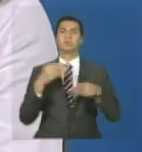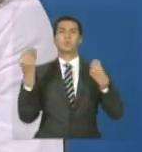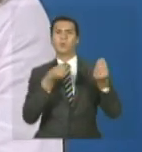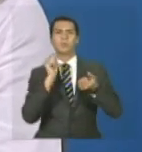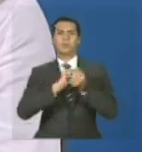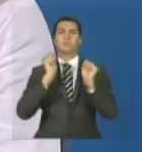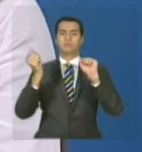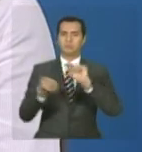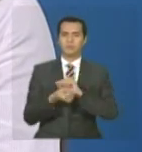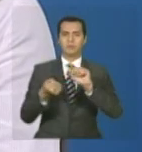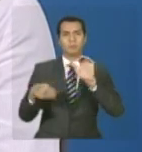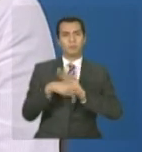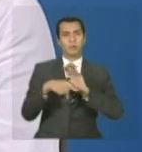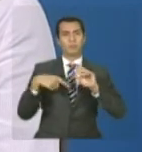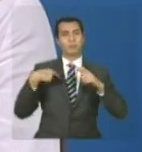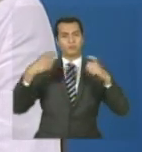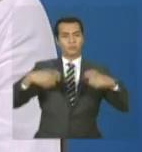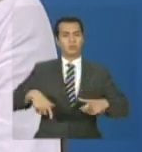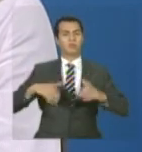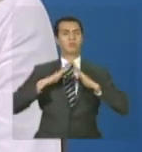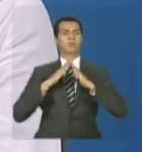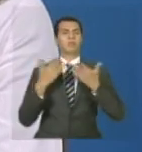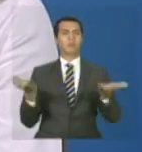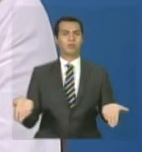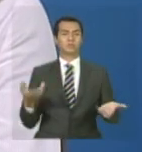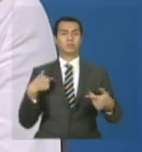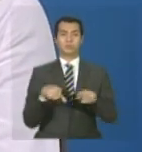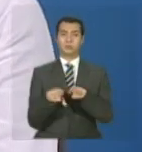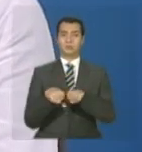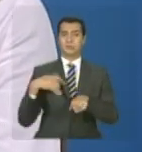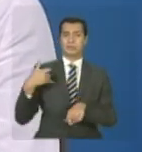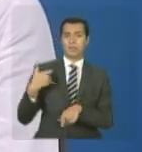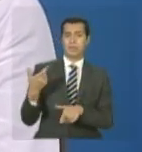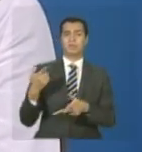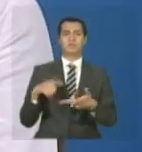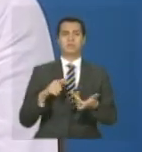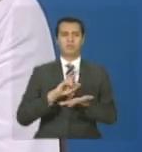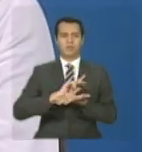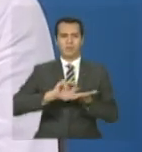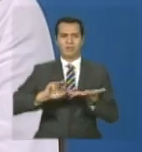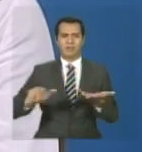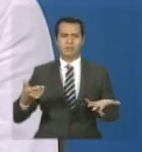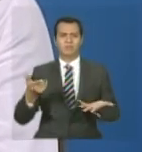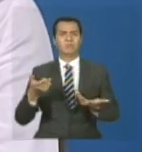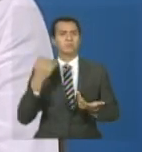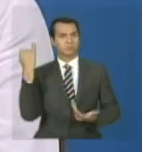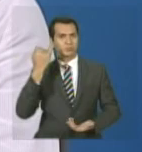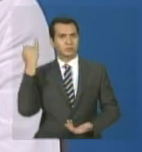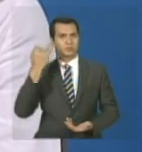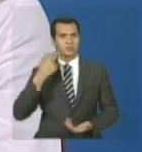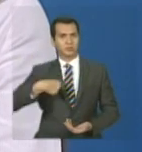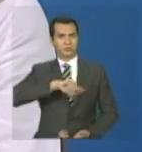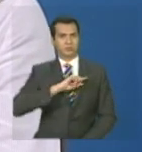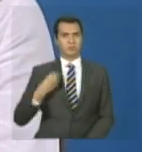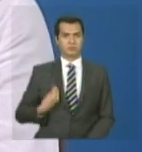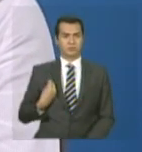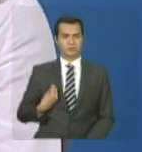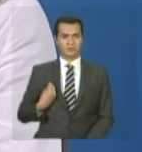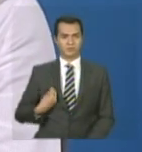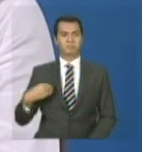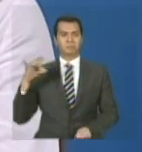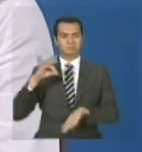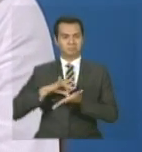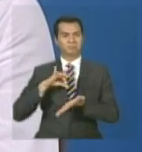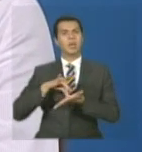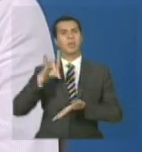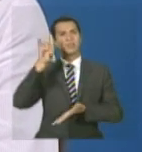à minha idade, né? Então é uma questão muito complexa, mas das mais importantes na nossa vida, né? Absolutamente democrático.